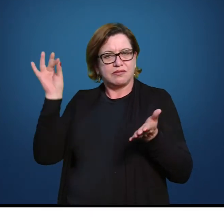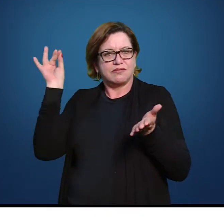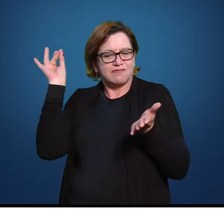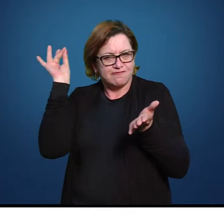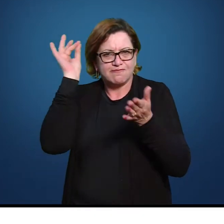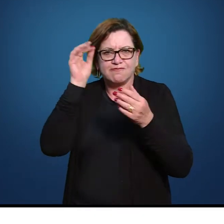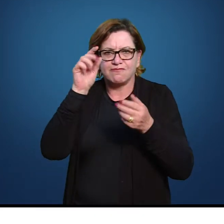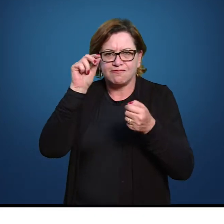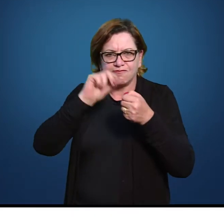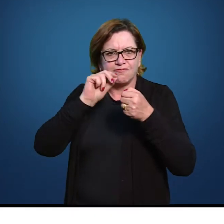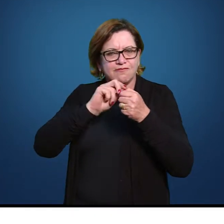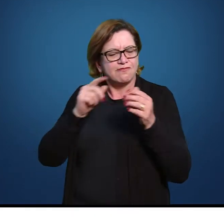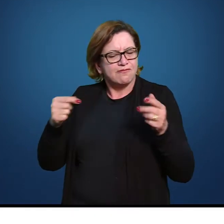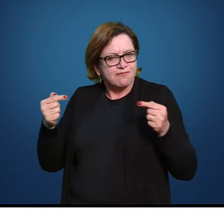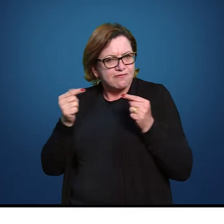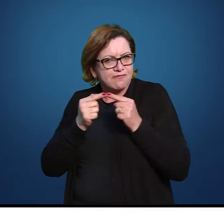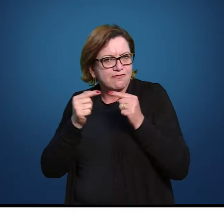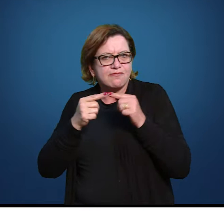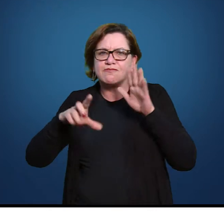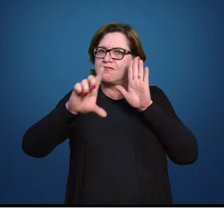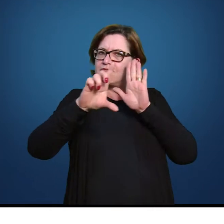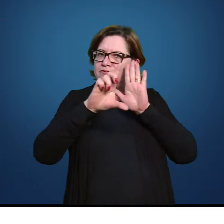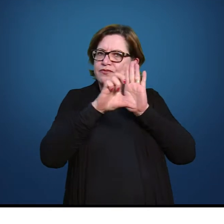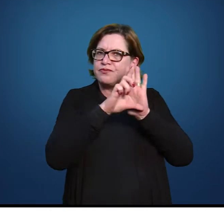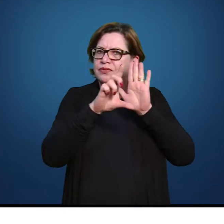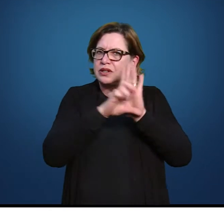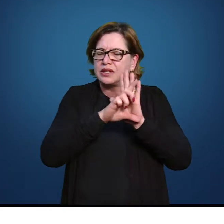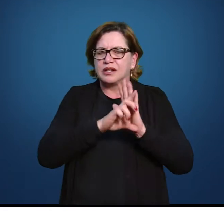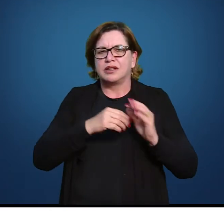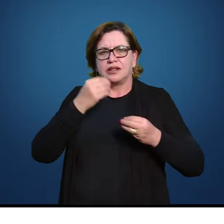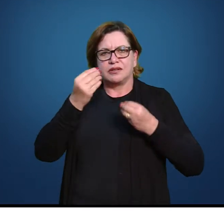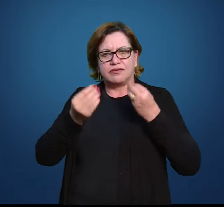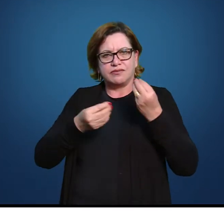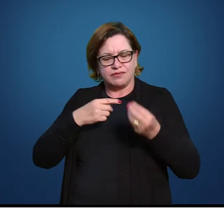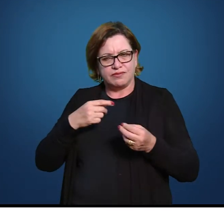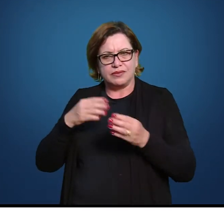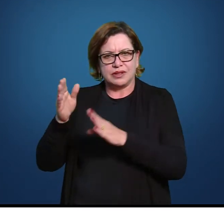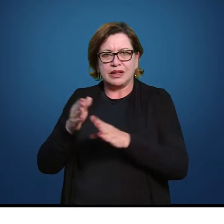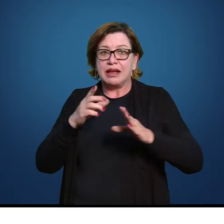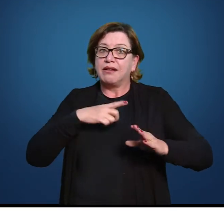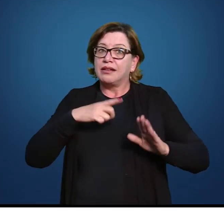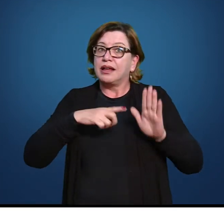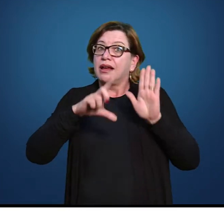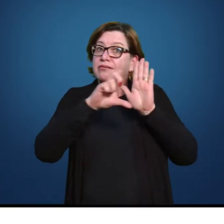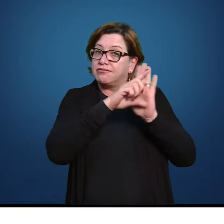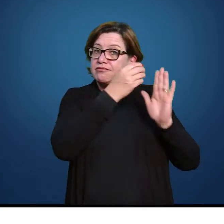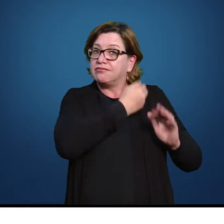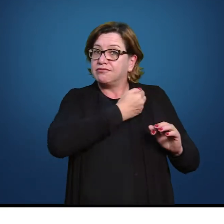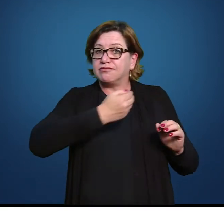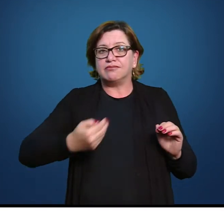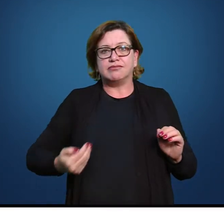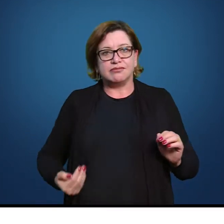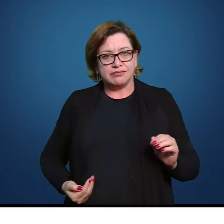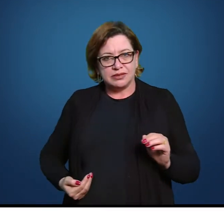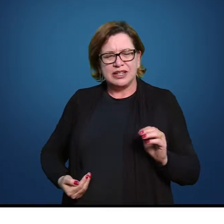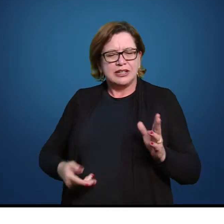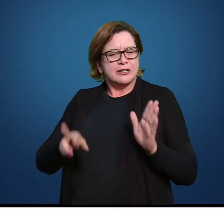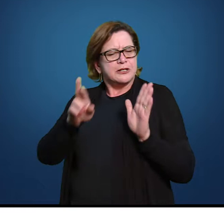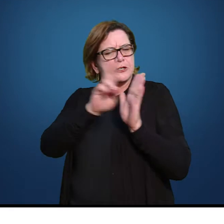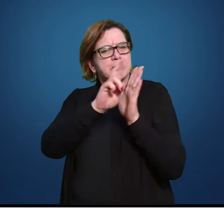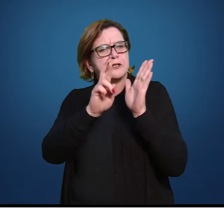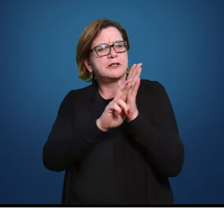realizados em conformidade com a lei vigente. Então nós temos as leis públicas, meus caros alunos, que regem todo